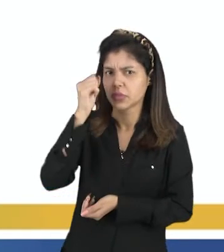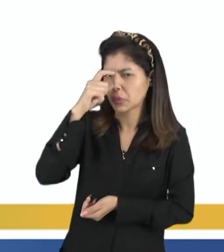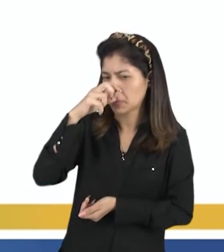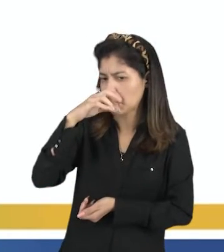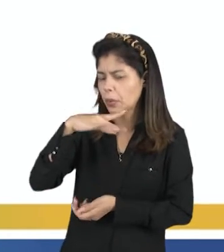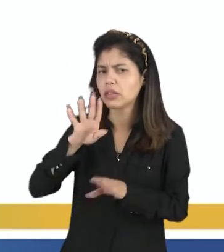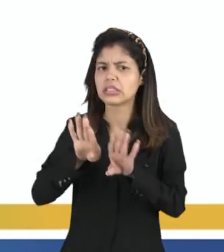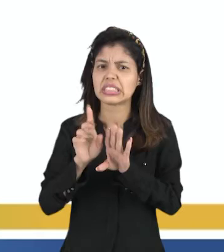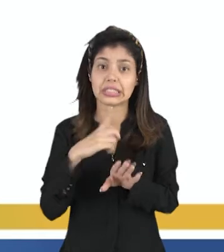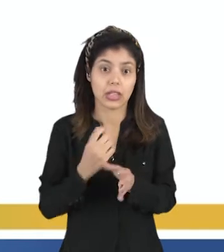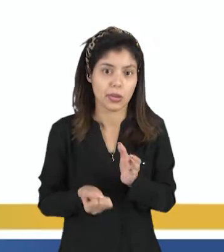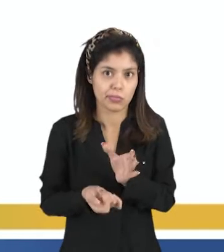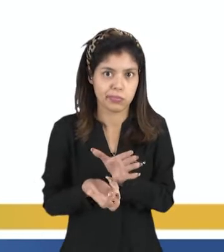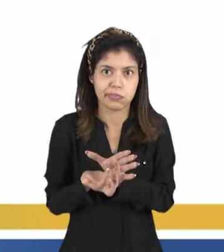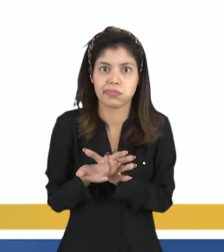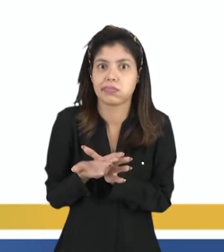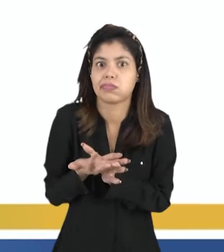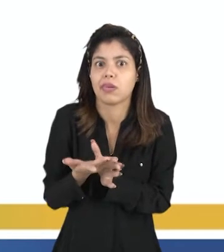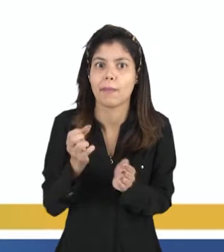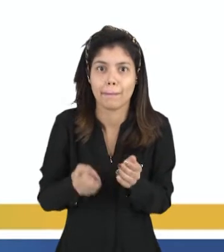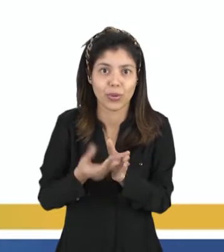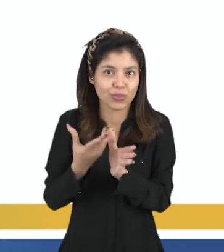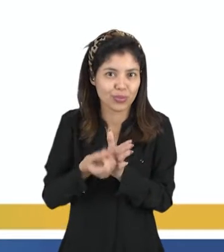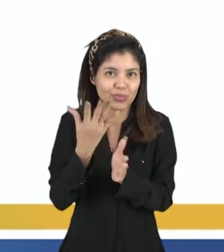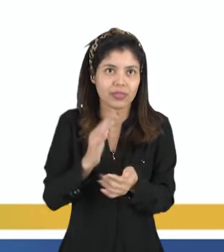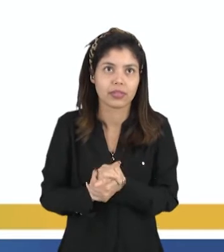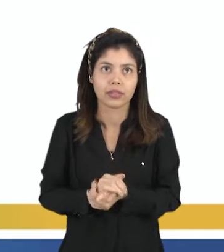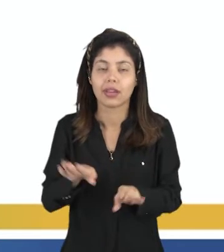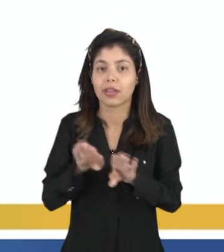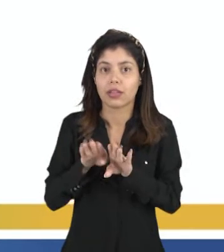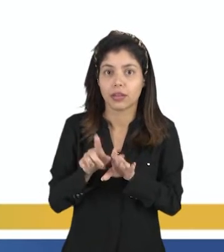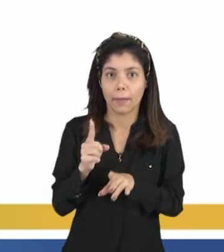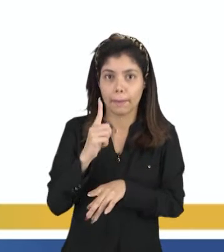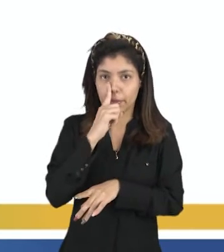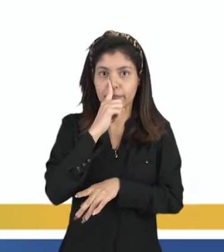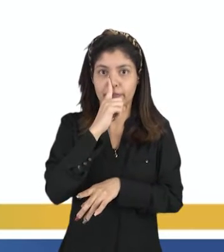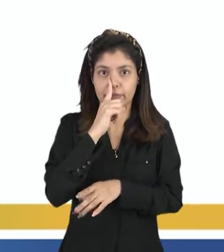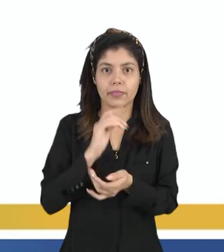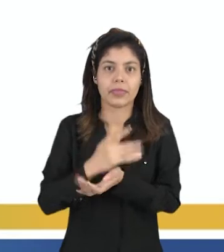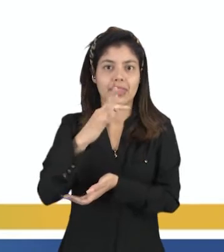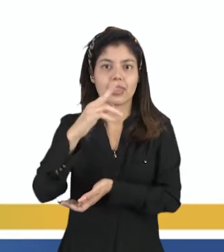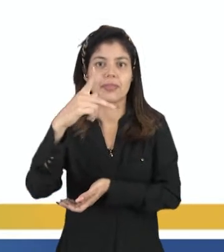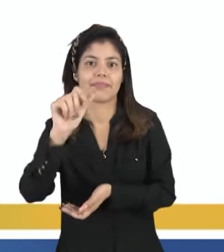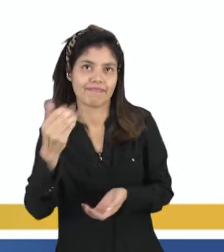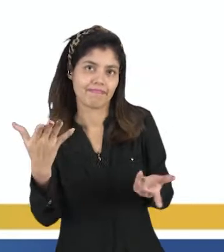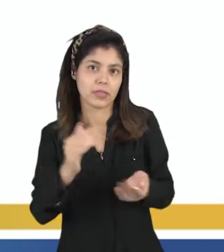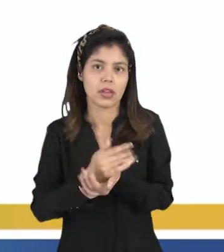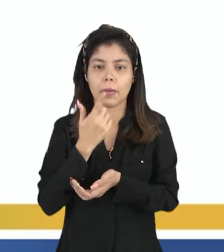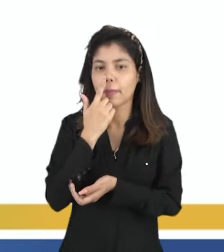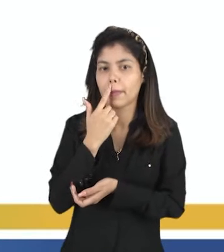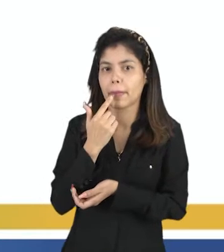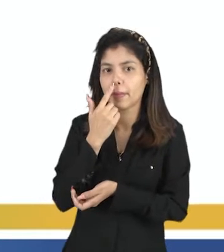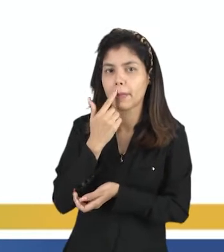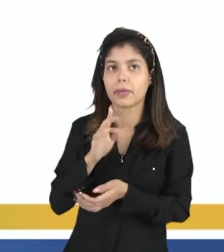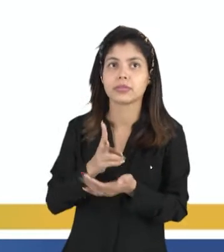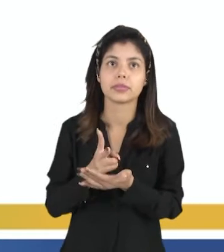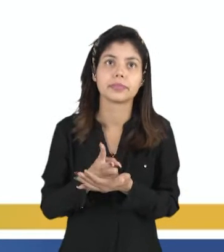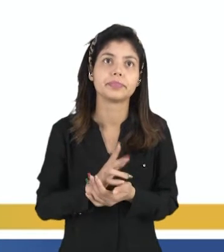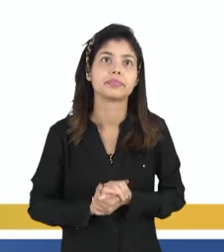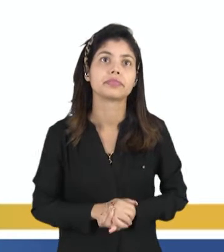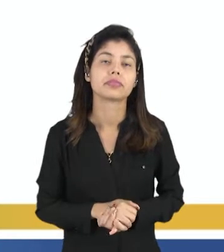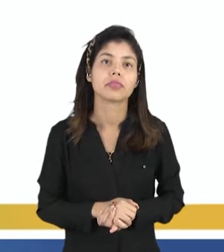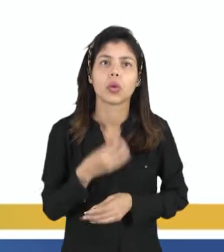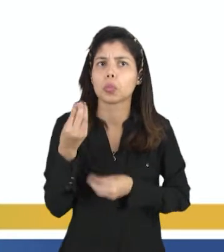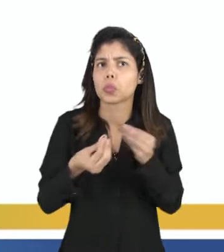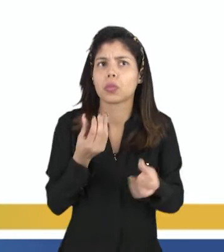muco em excesso, fazendo com que nosso nariz ele fique entupido ou escorrendo. Bom, então como funciona